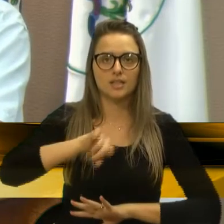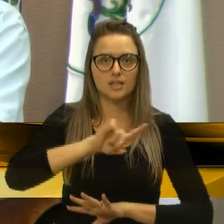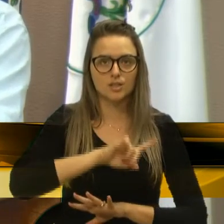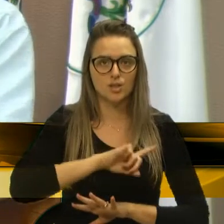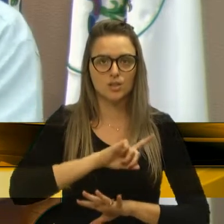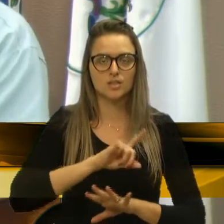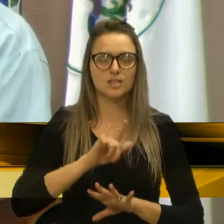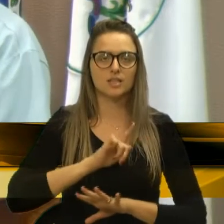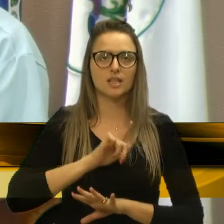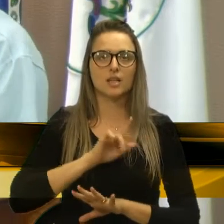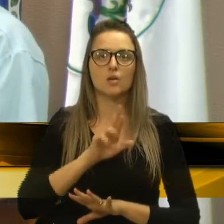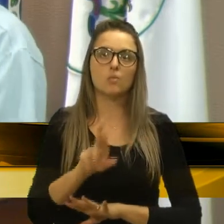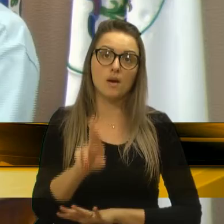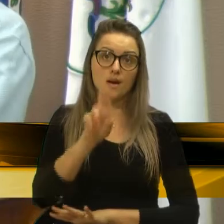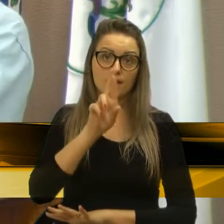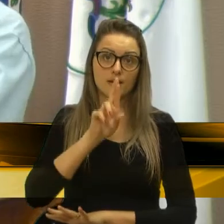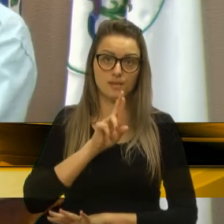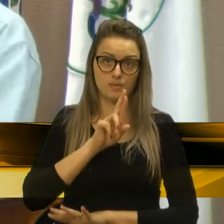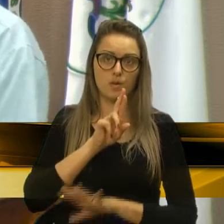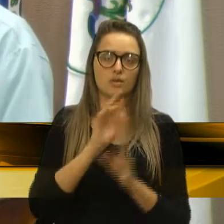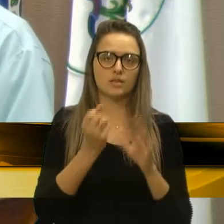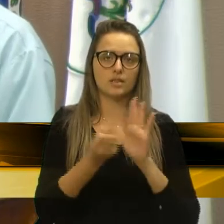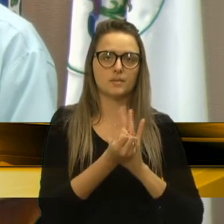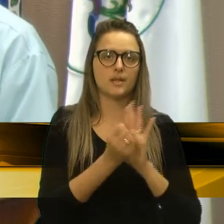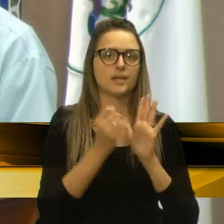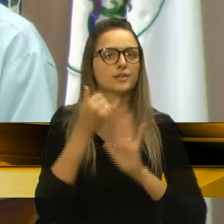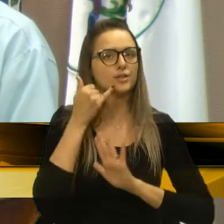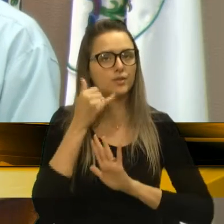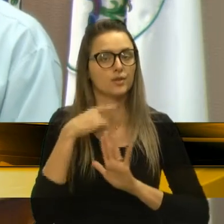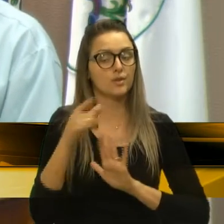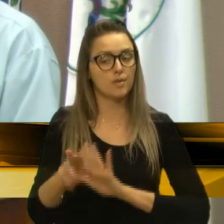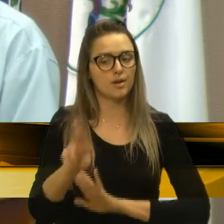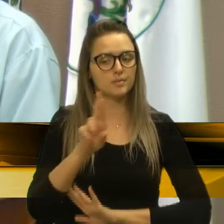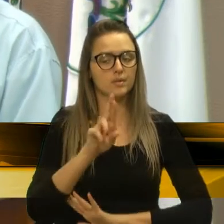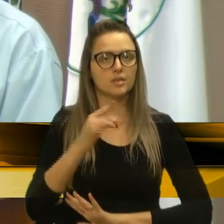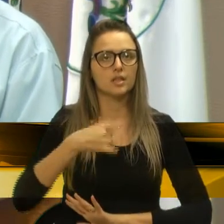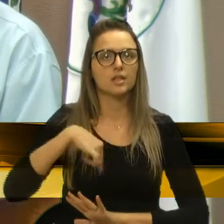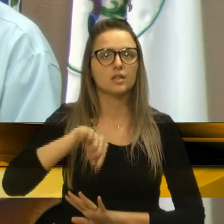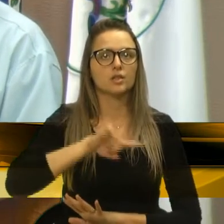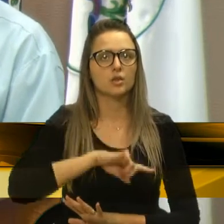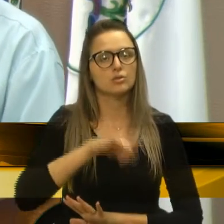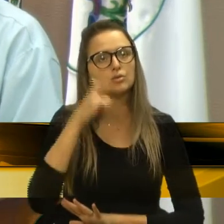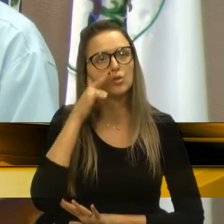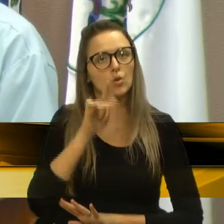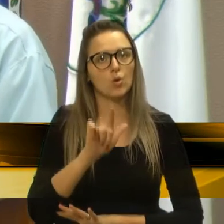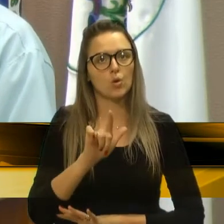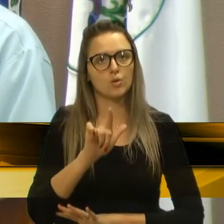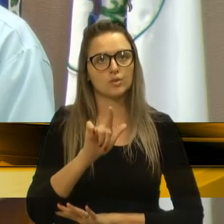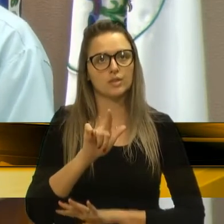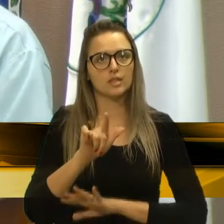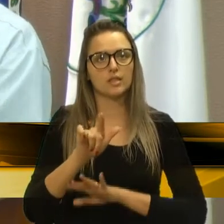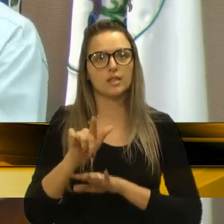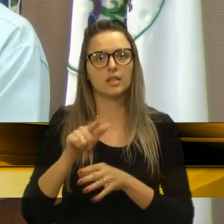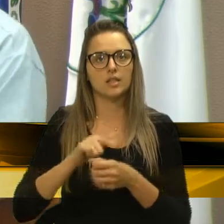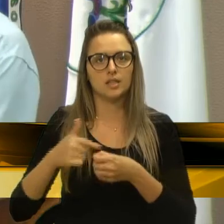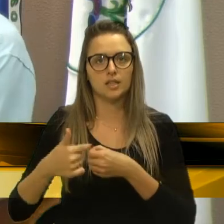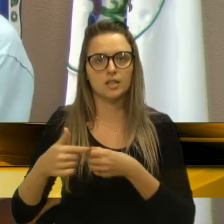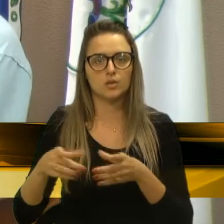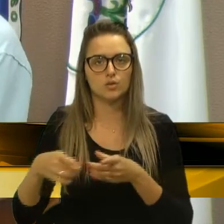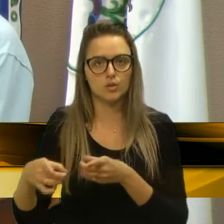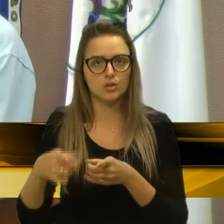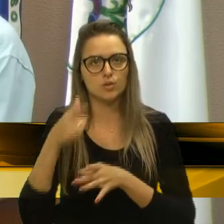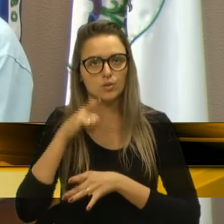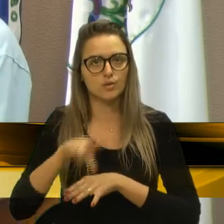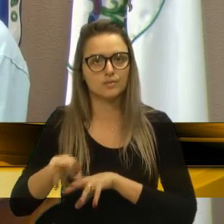para nós positivas e que podemos assim o nosso interior ficar com o braço um barbeador